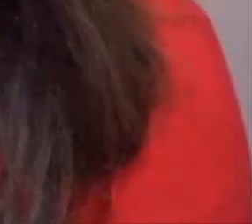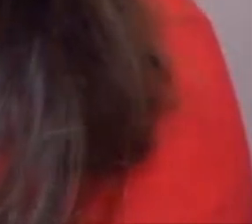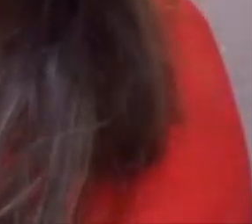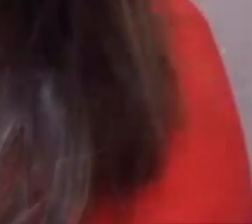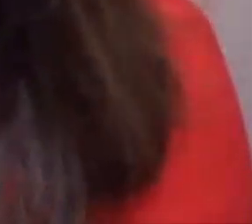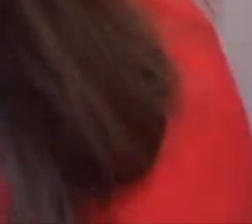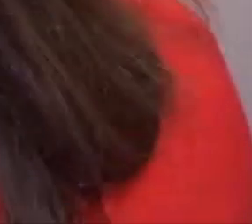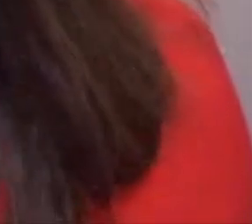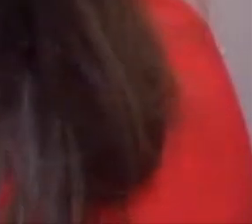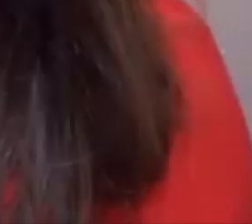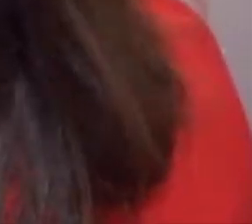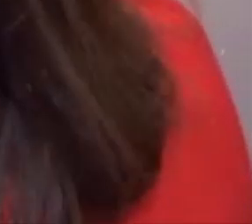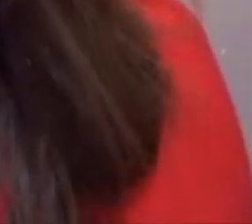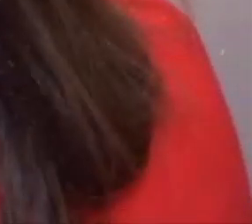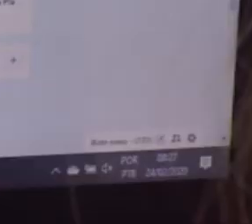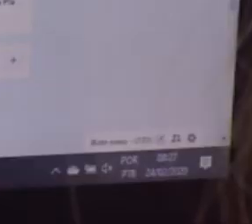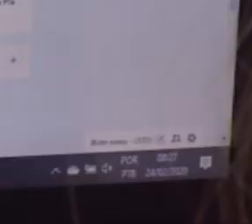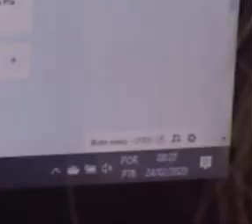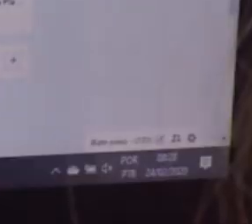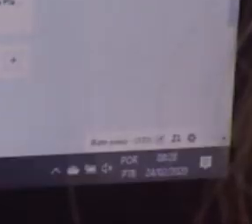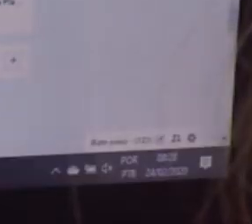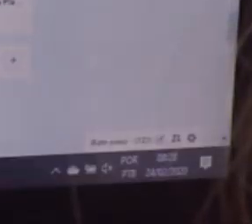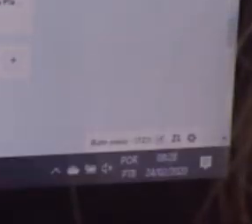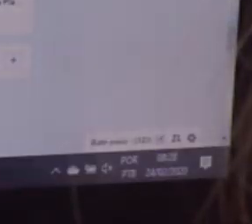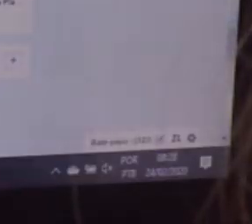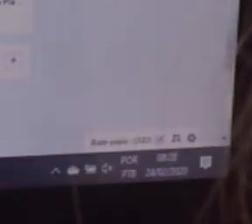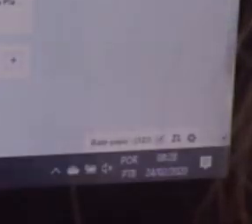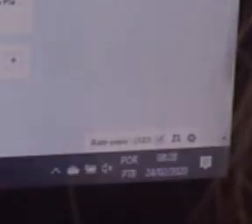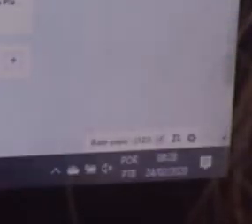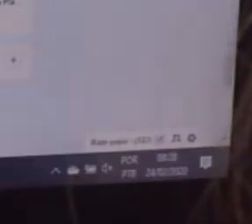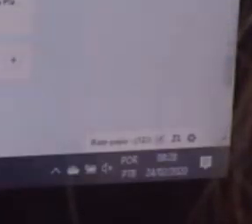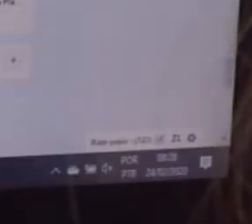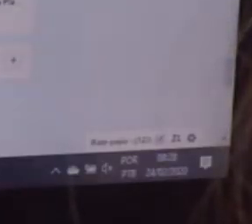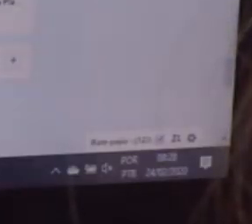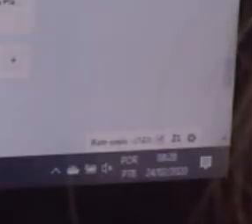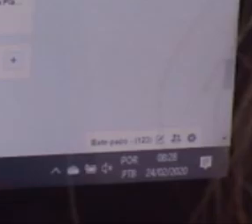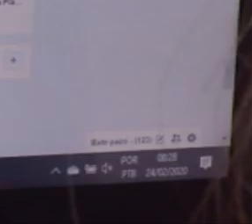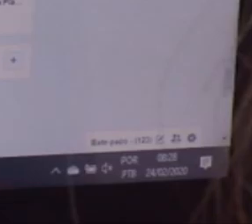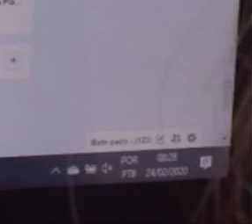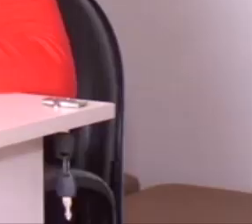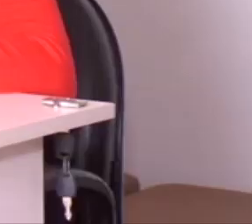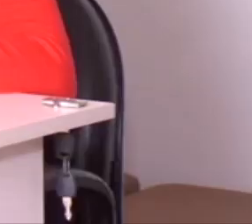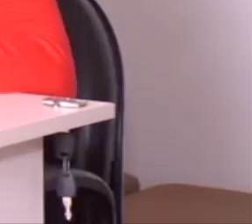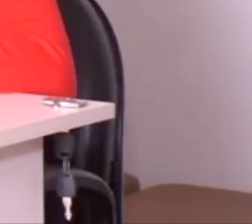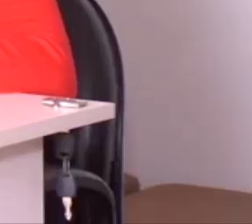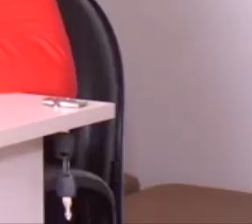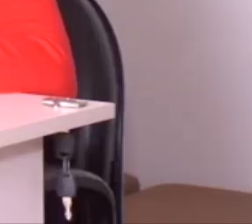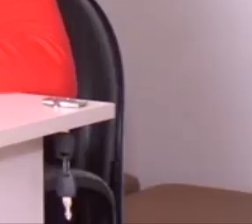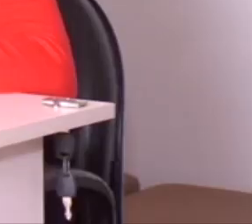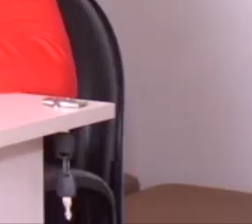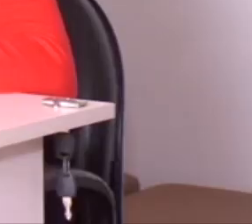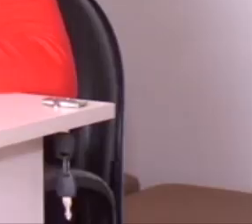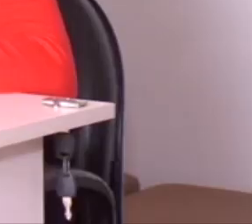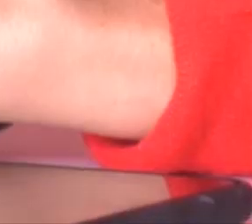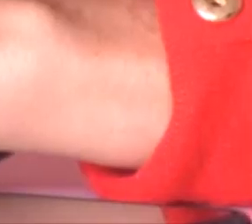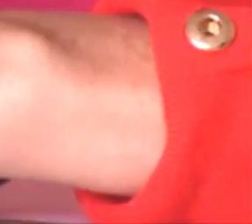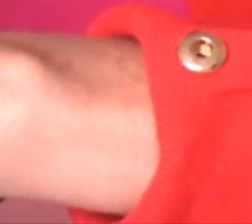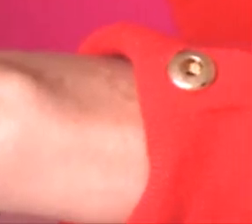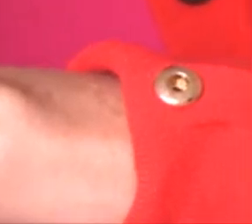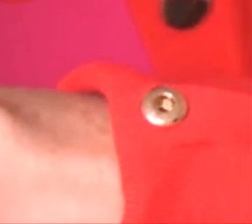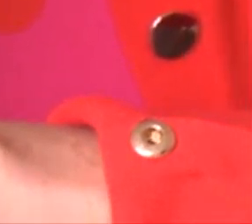internet está em ritmo de carnaval. Nas redes sociais ela troca informações sobre diabetes. A psicanalista